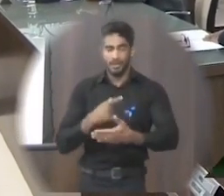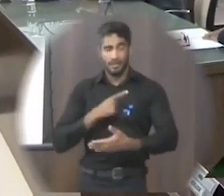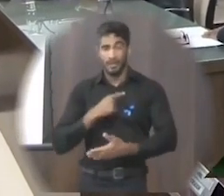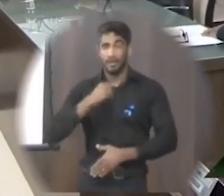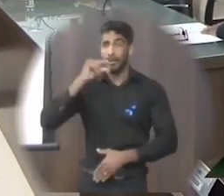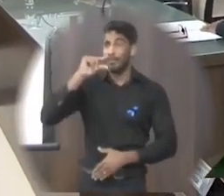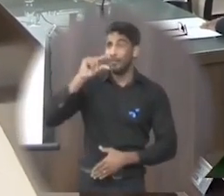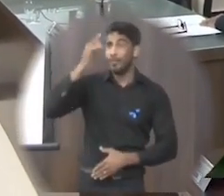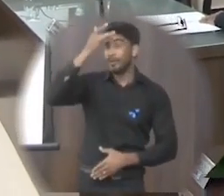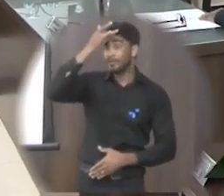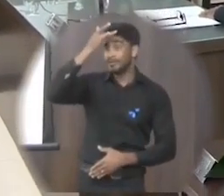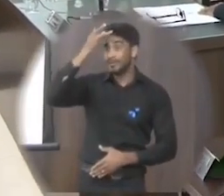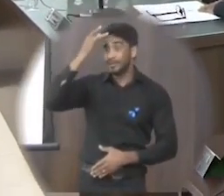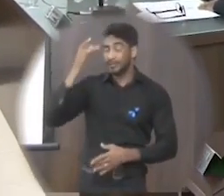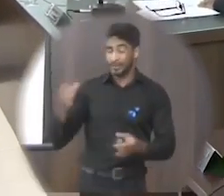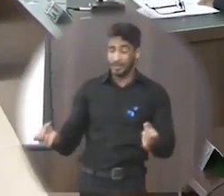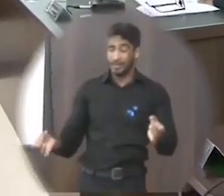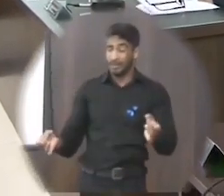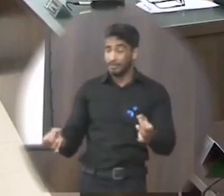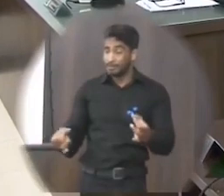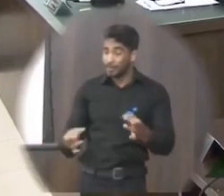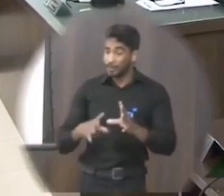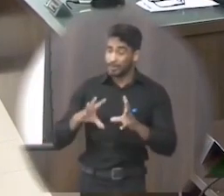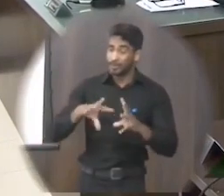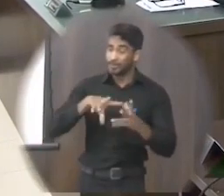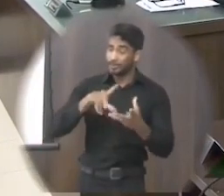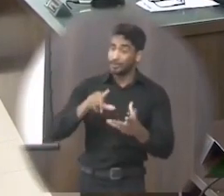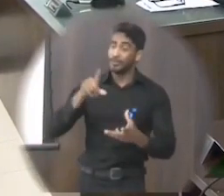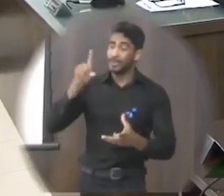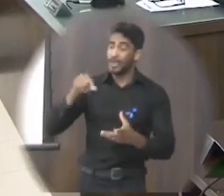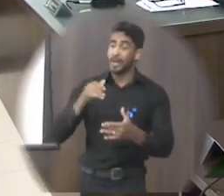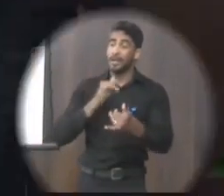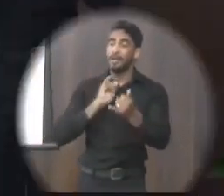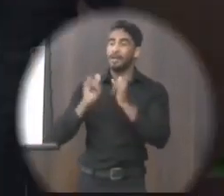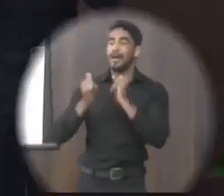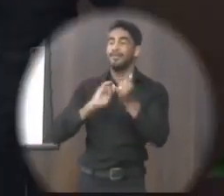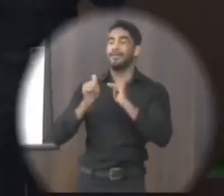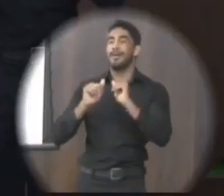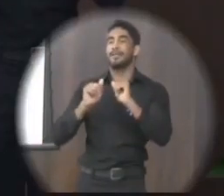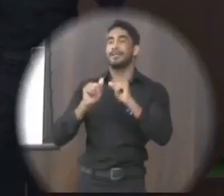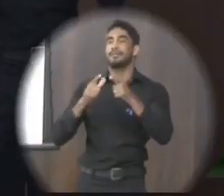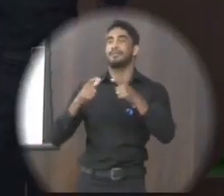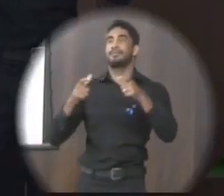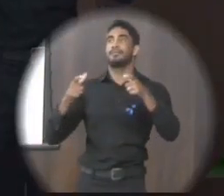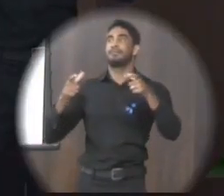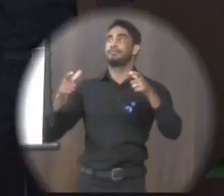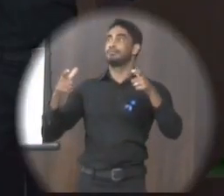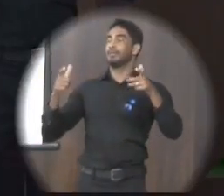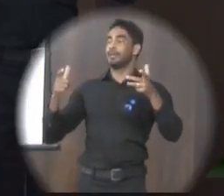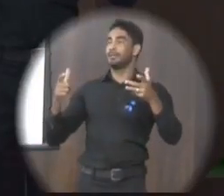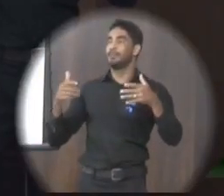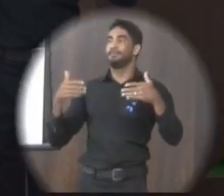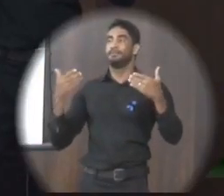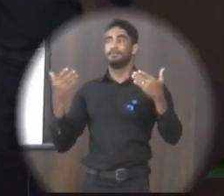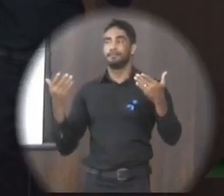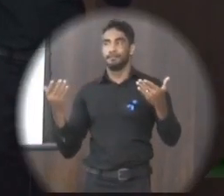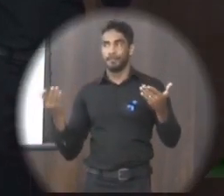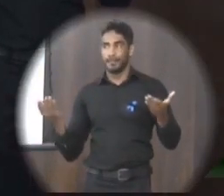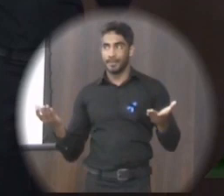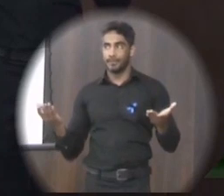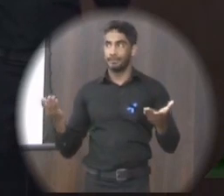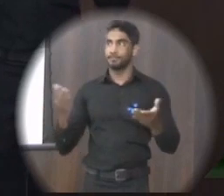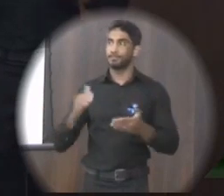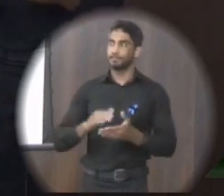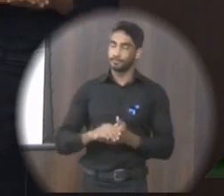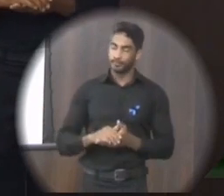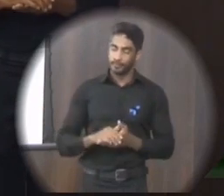gente preparada no mundo em que a informação está aí saltando aos olhos, tá, senhores? Então,